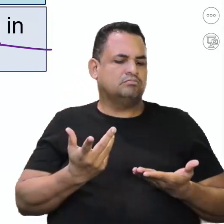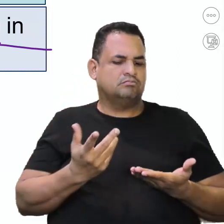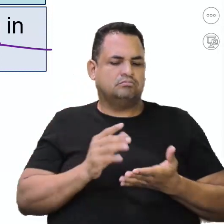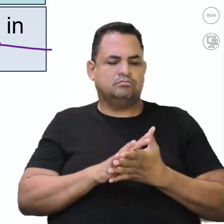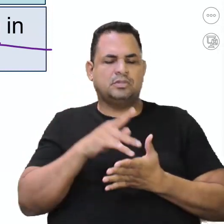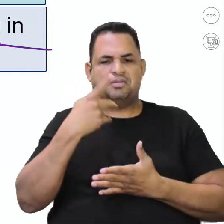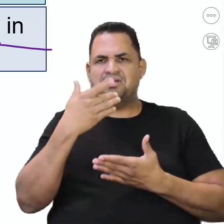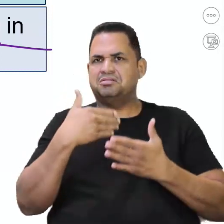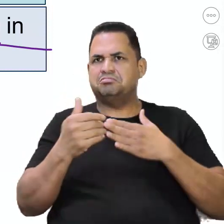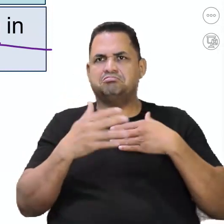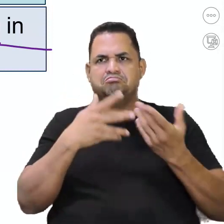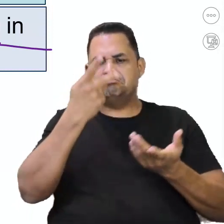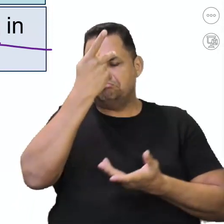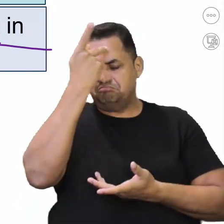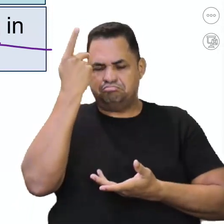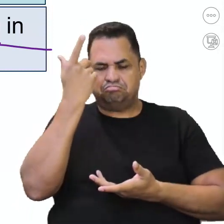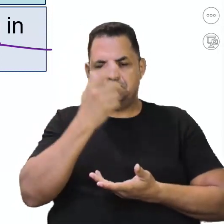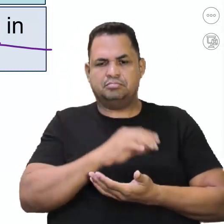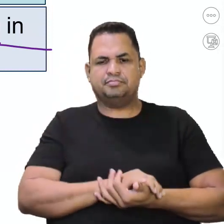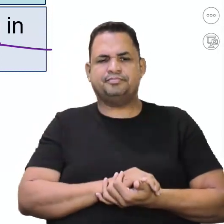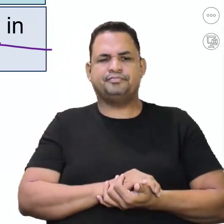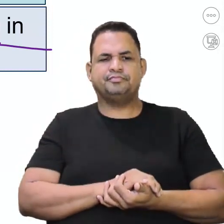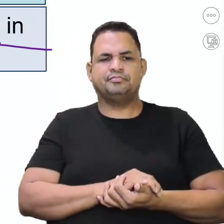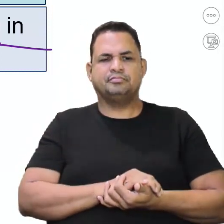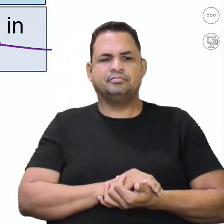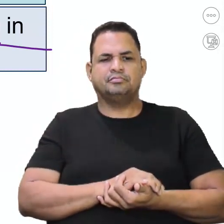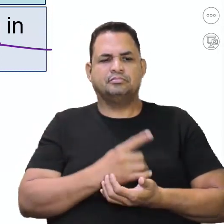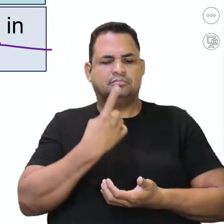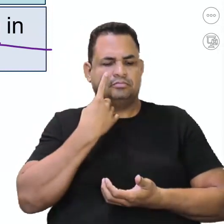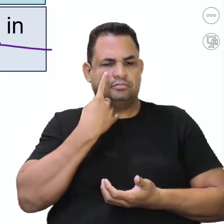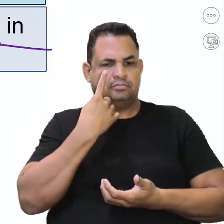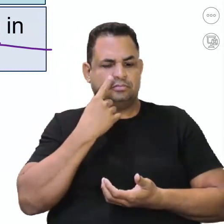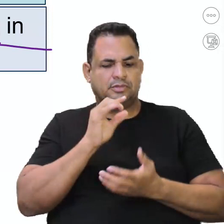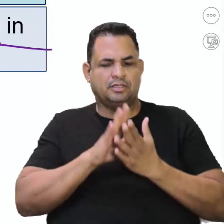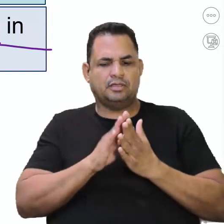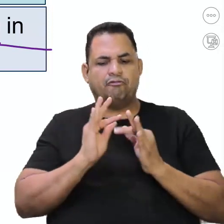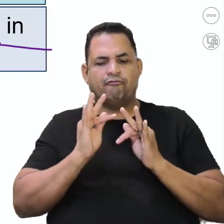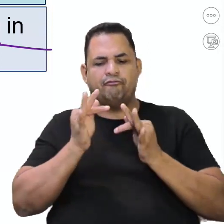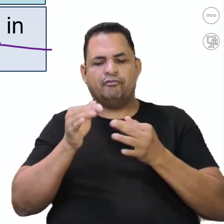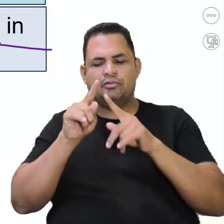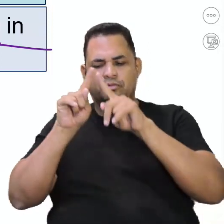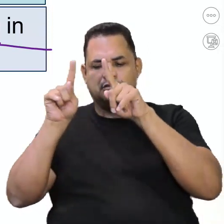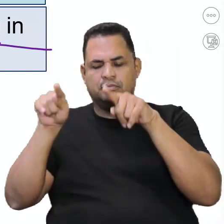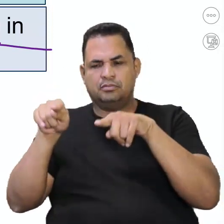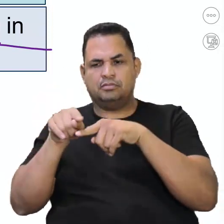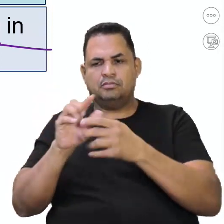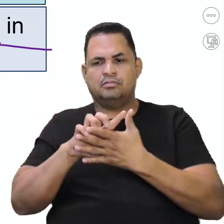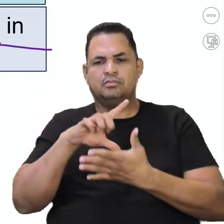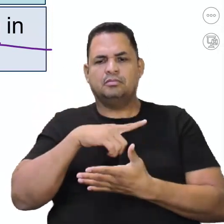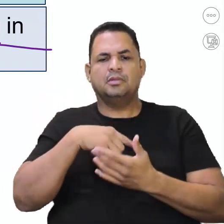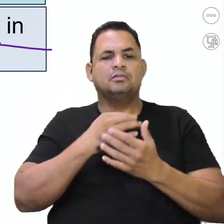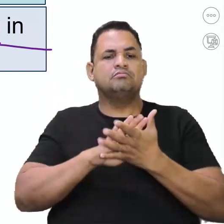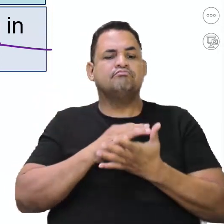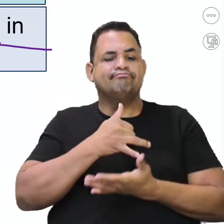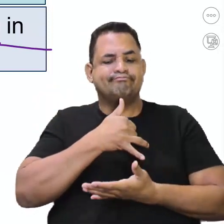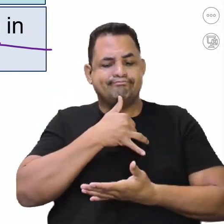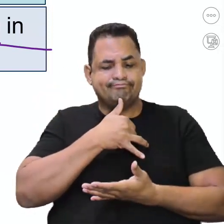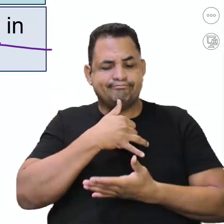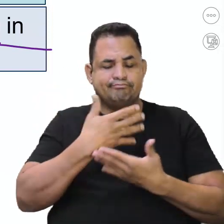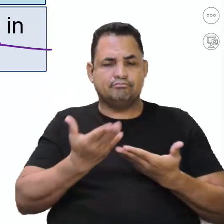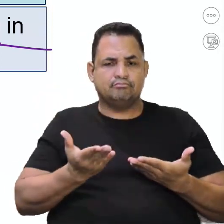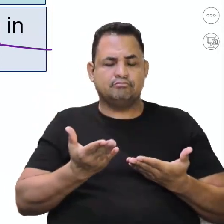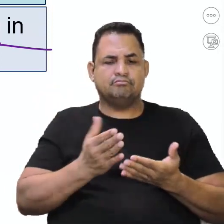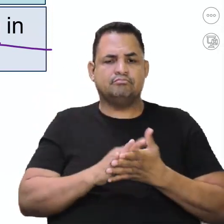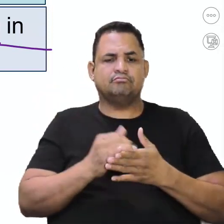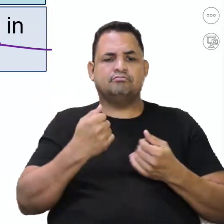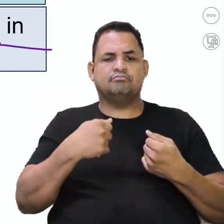tal fala de alguém, uma pergunta bem besta. Aí você vê no último quadrinho, por exemplo, você vê que ela está com uma cara triste, você imagina